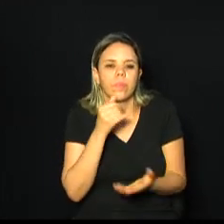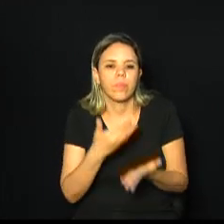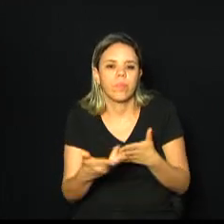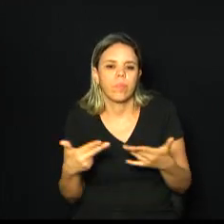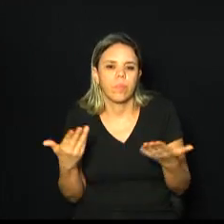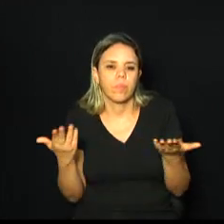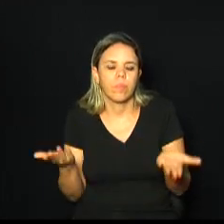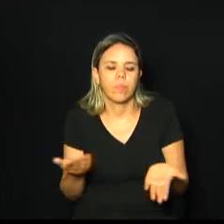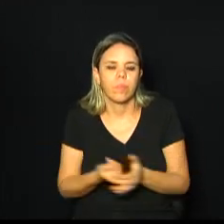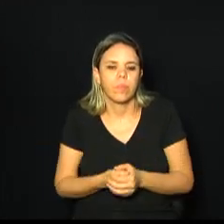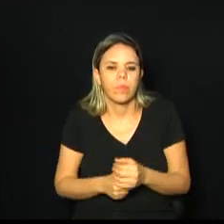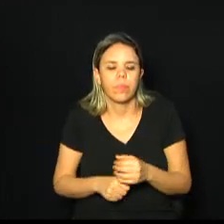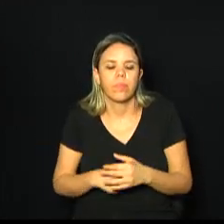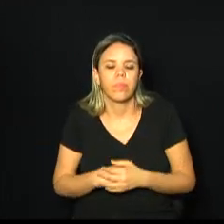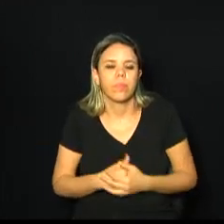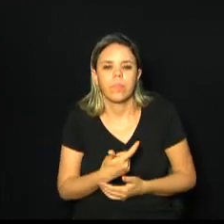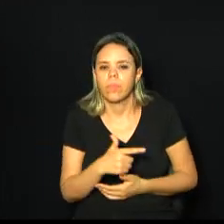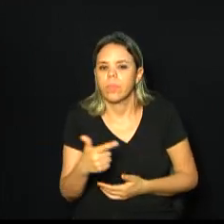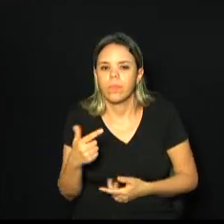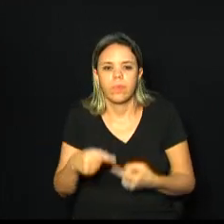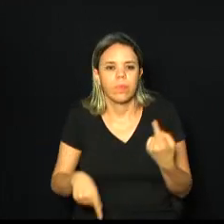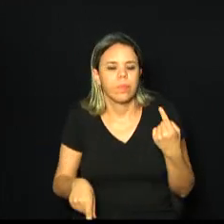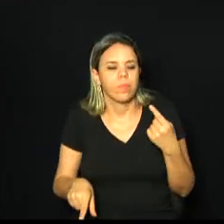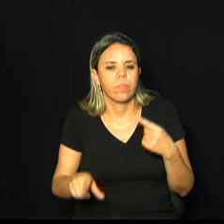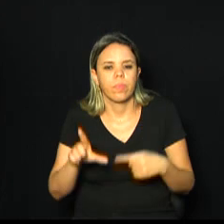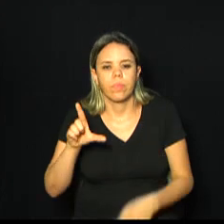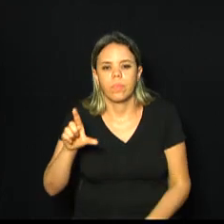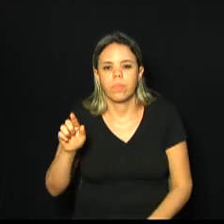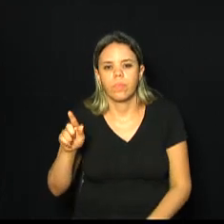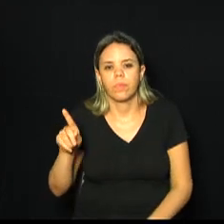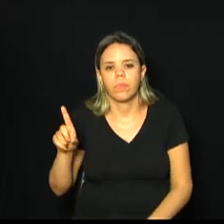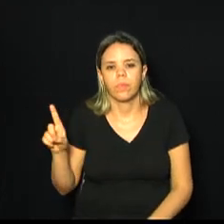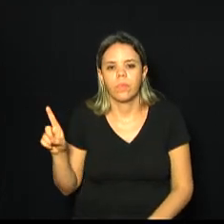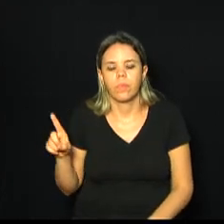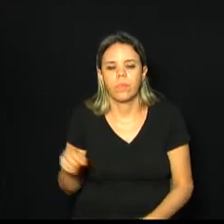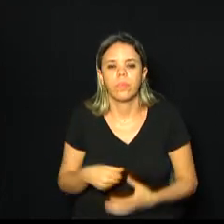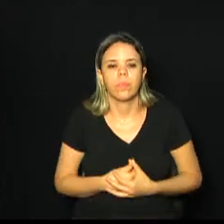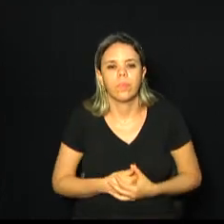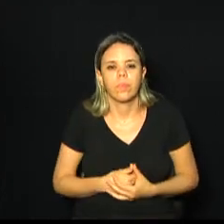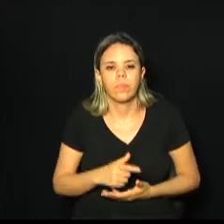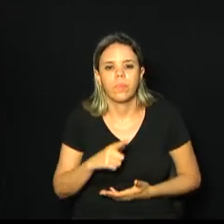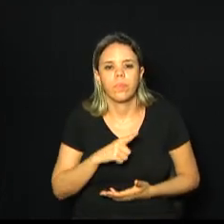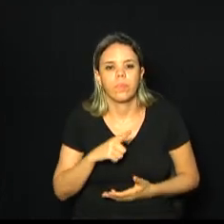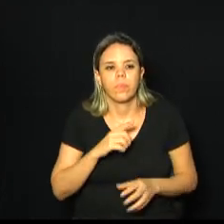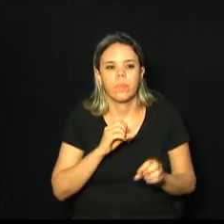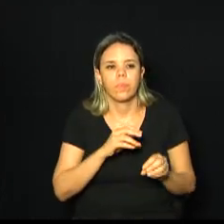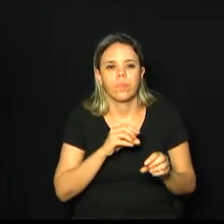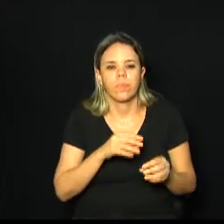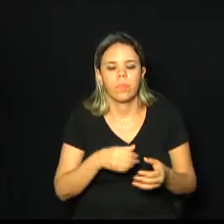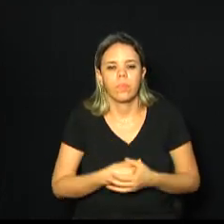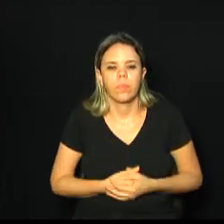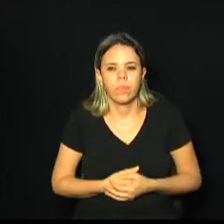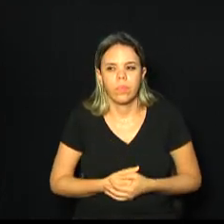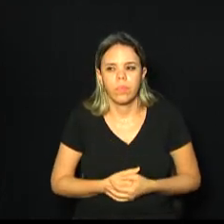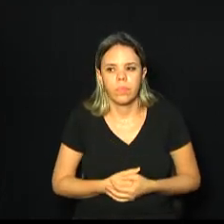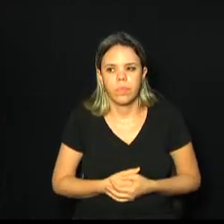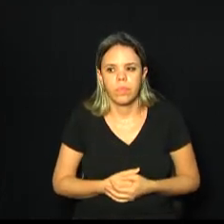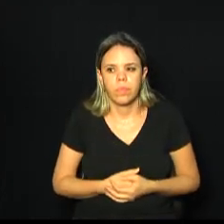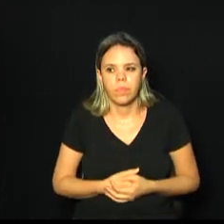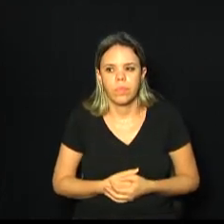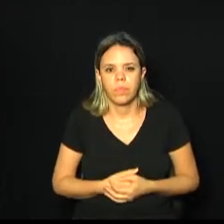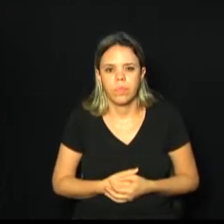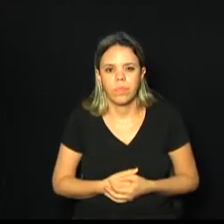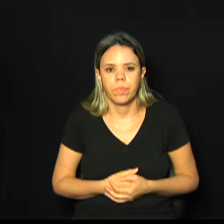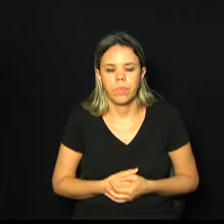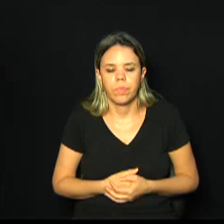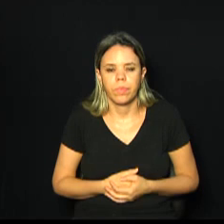isso, além de não estar em conformidade com a LGPD. E tem a questão da educação. A questão